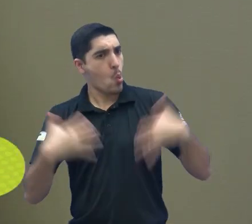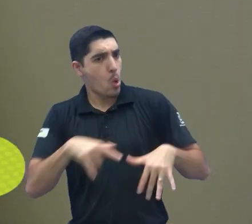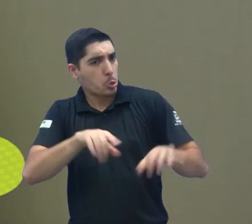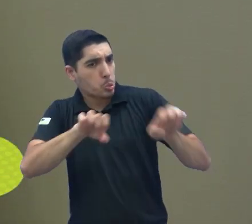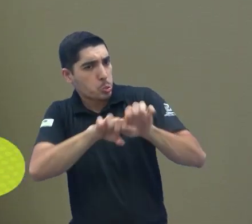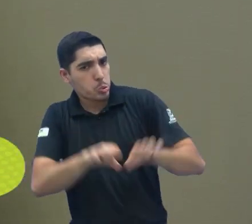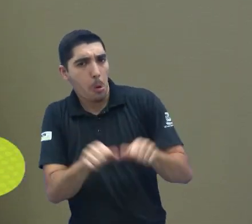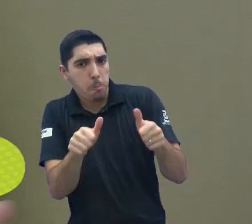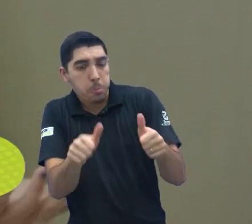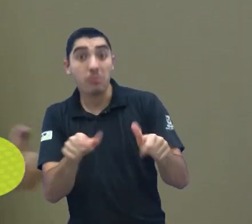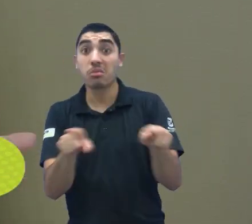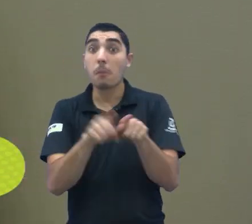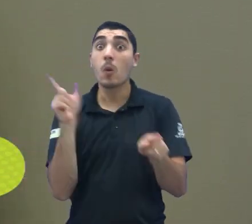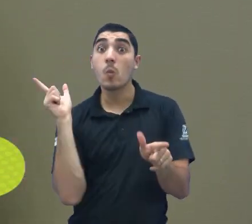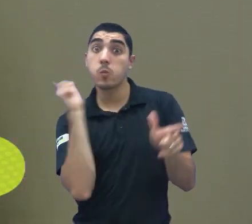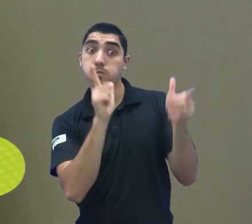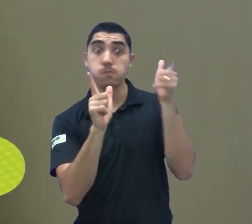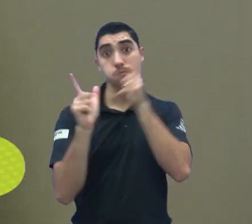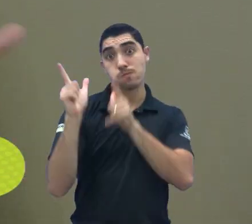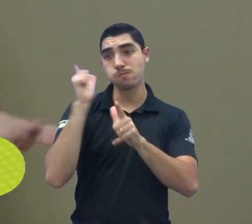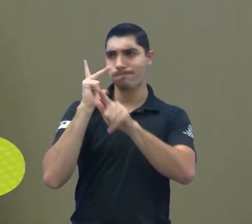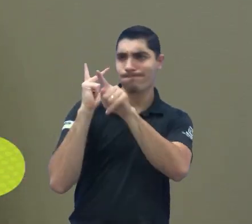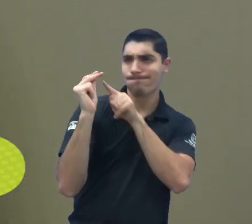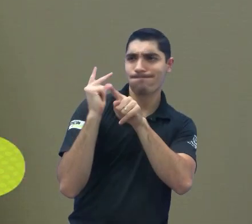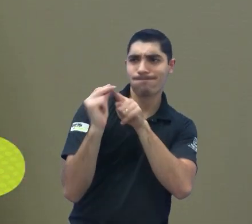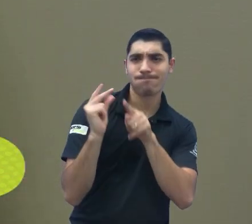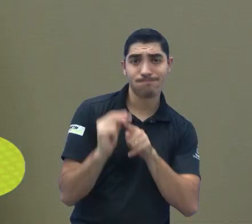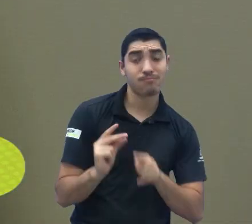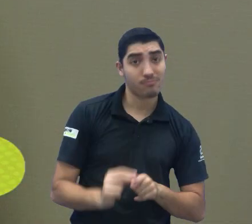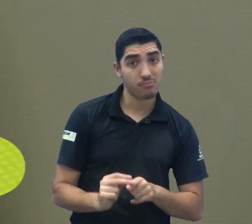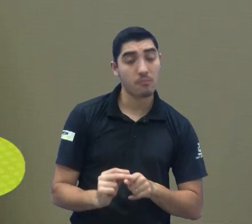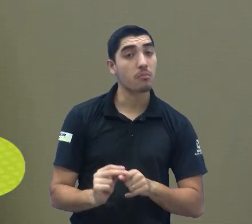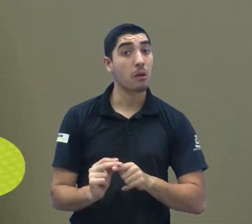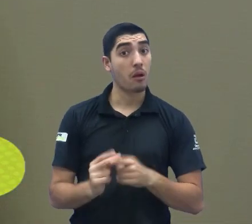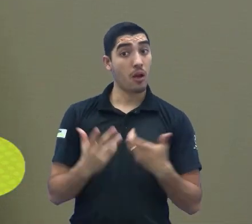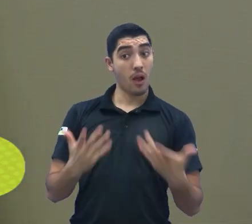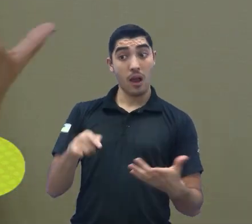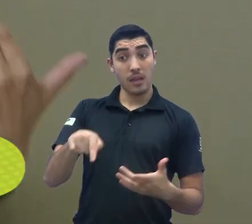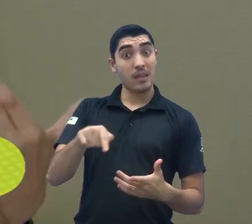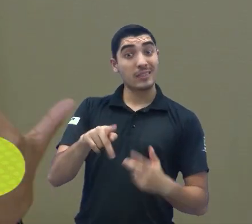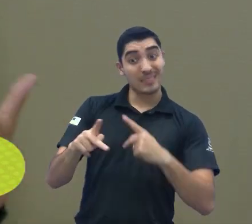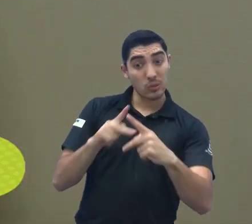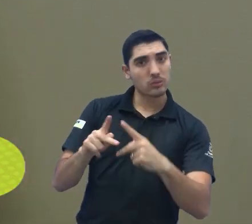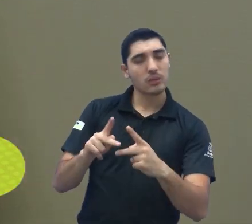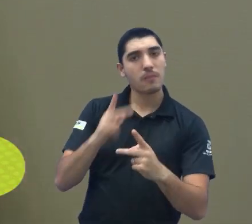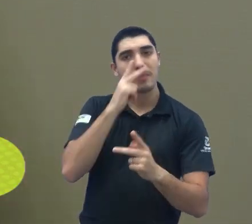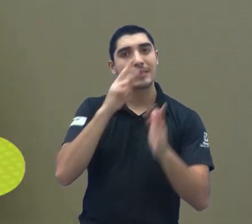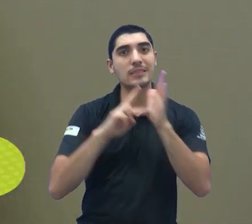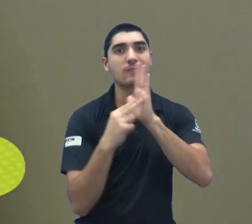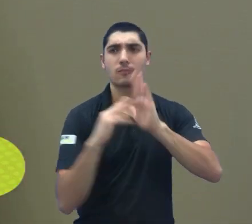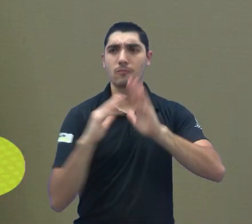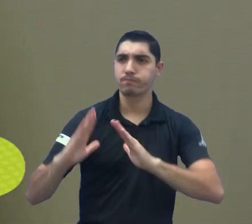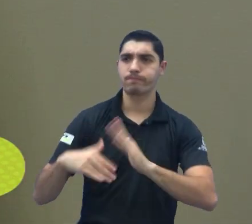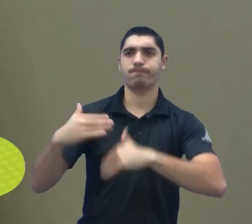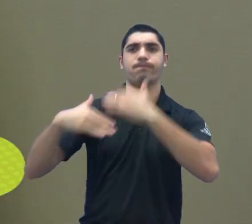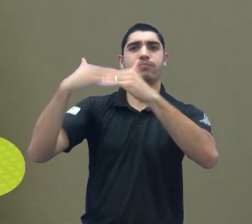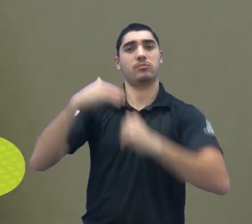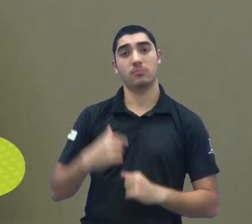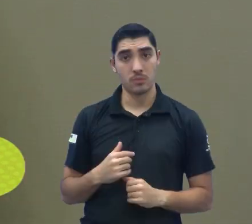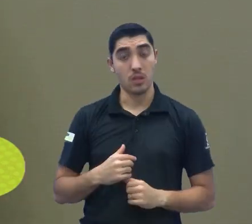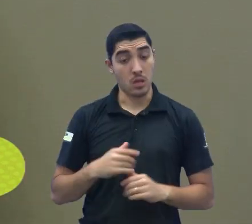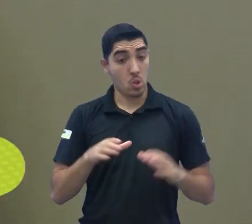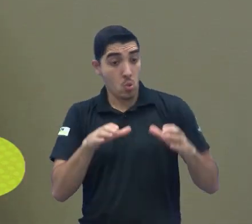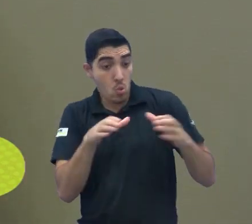desempenhar e tudo mais. E com isso, além do São José estar crescendo, toda a nossa comissão técnica começou a ser vista. E